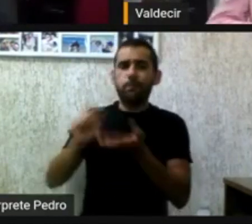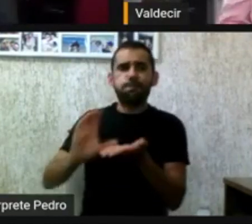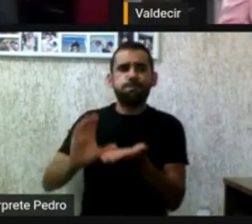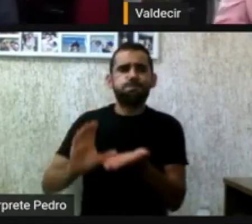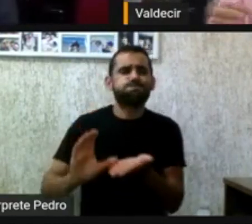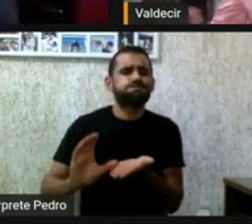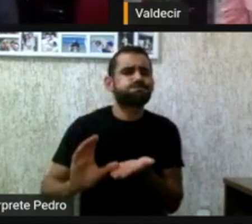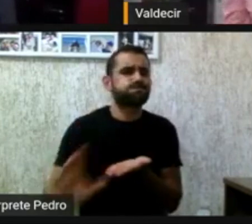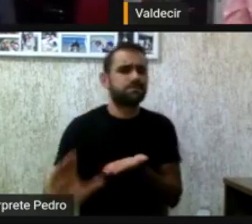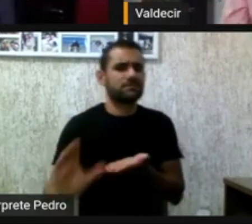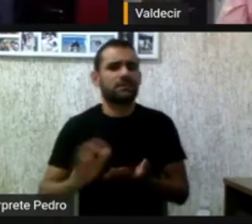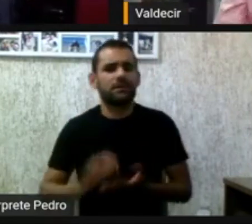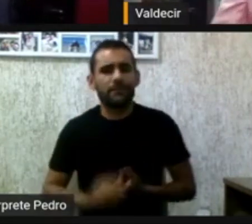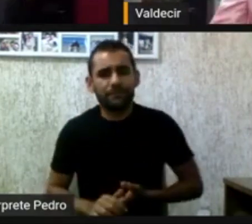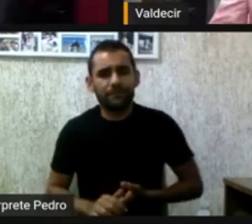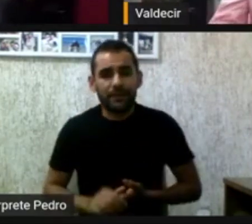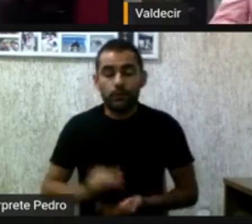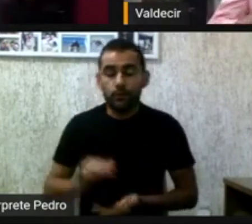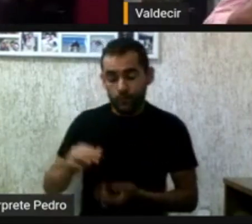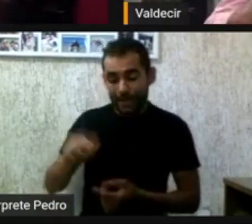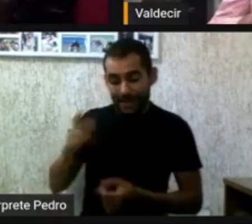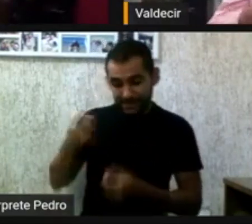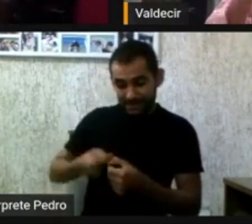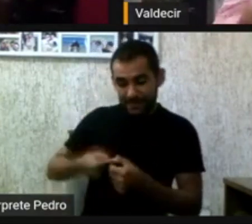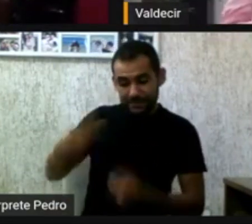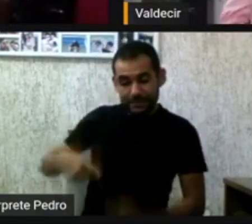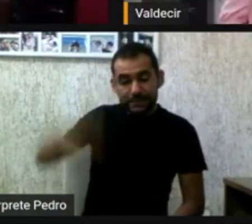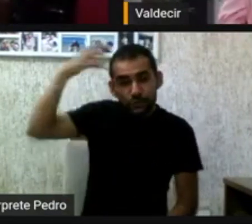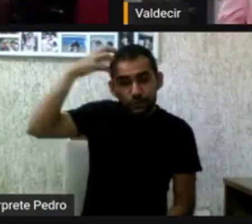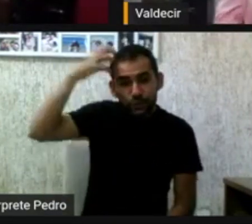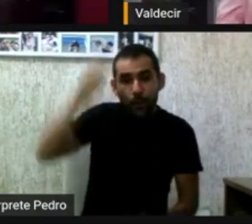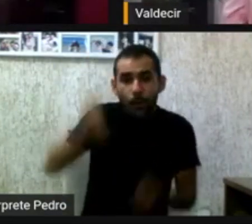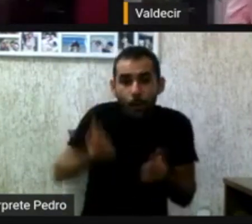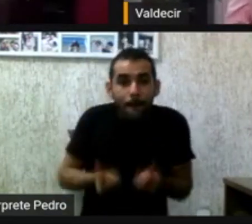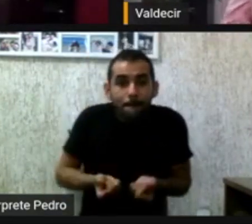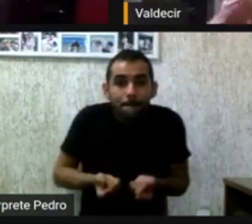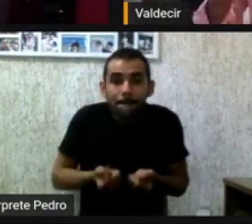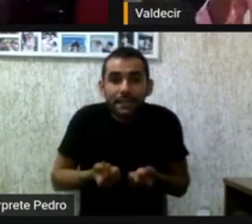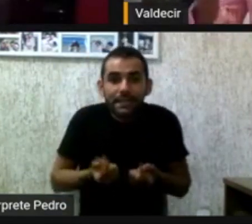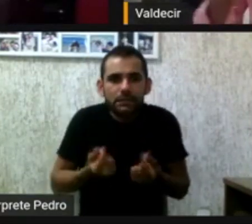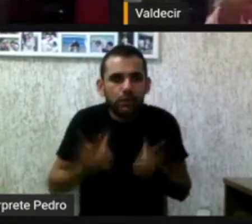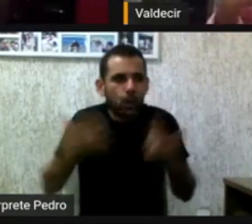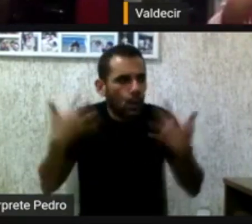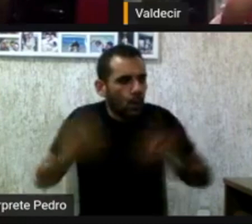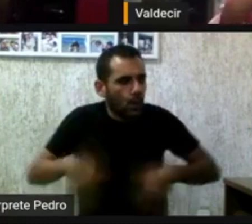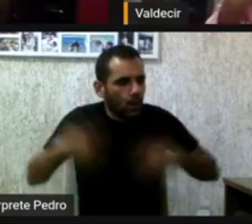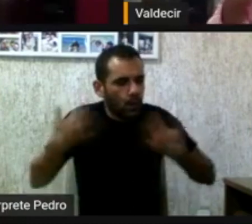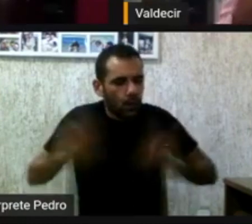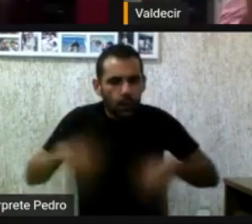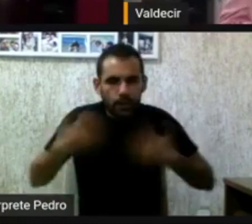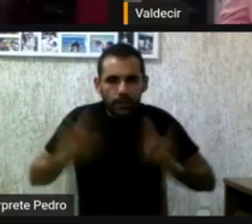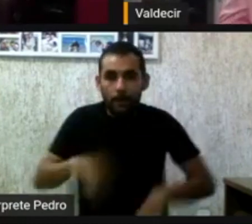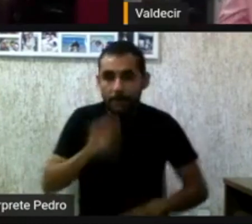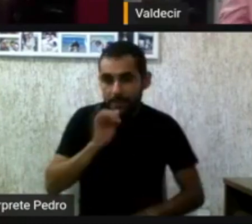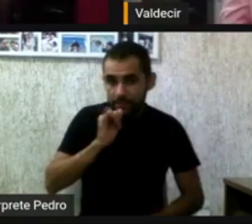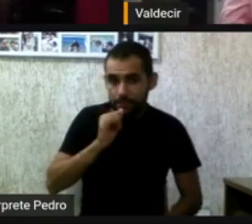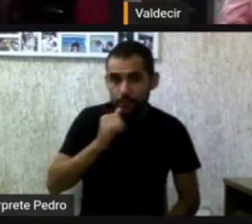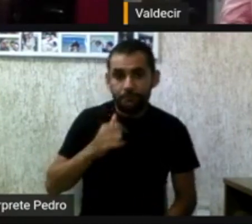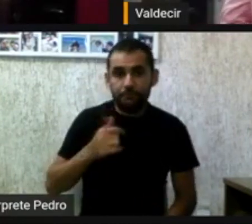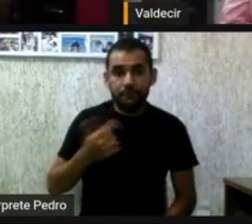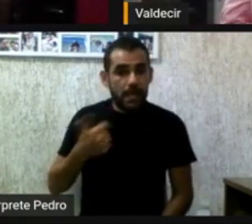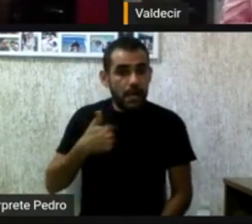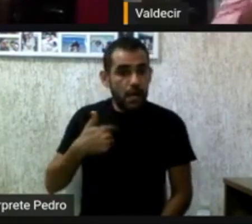Essa cidade, e outra coisa, é uns preços que a gente não compreende. Eu vou te dar um exemplo meu. Eu ainda não tenho